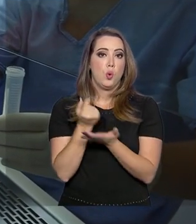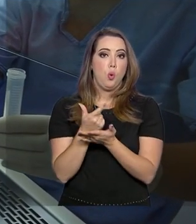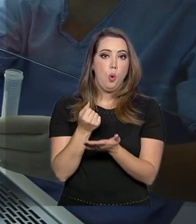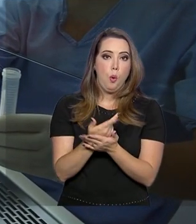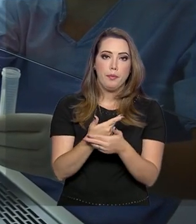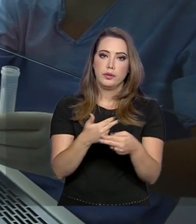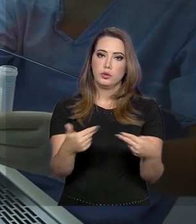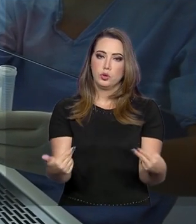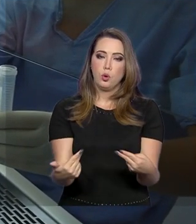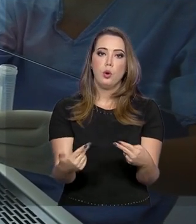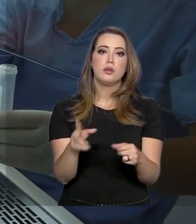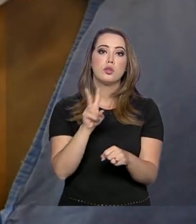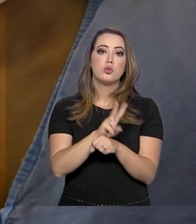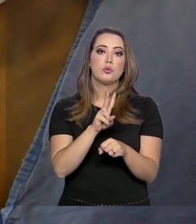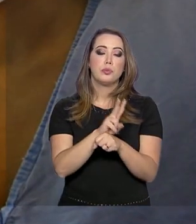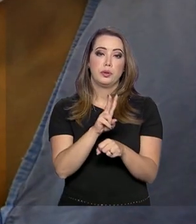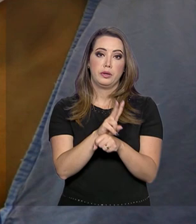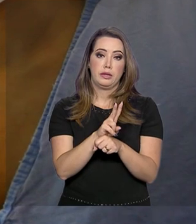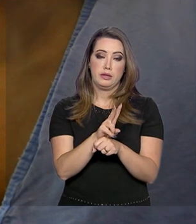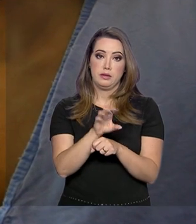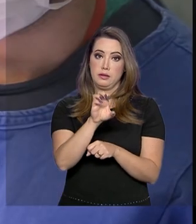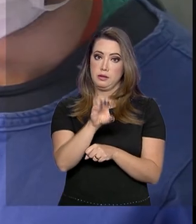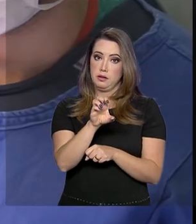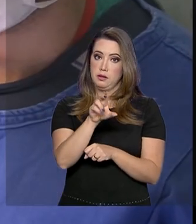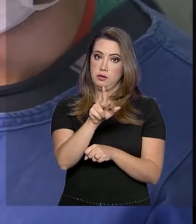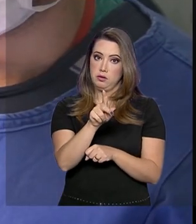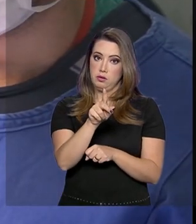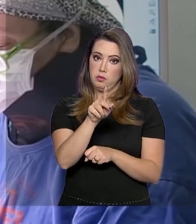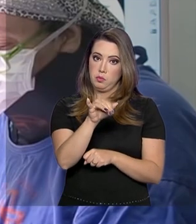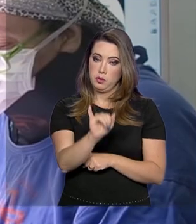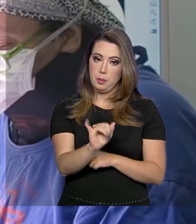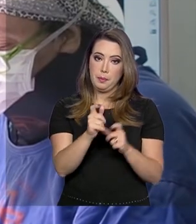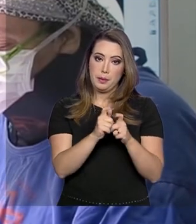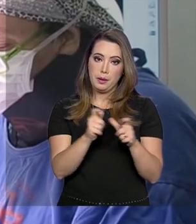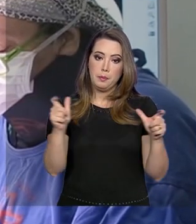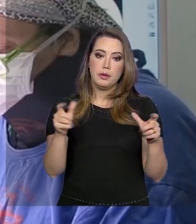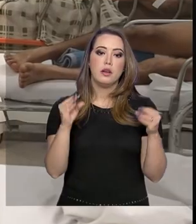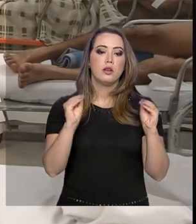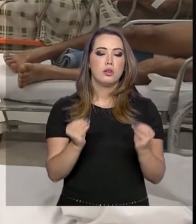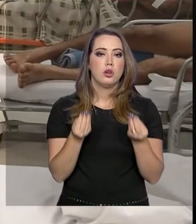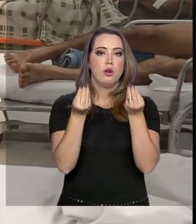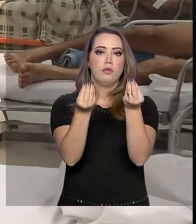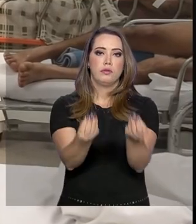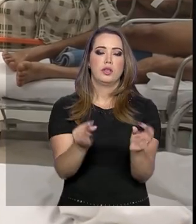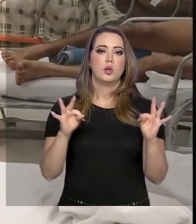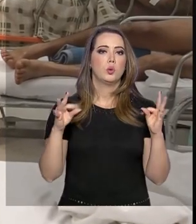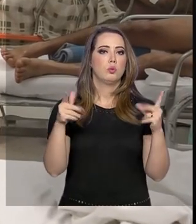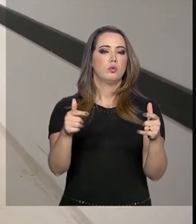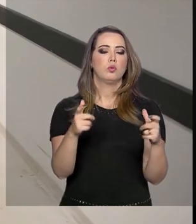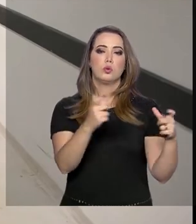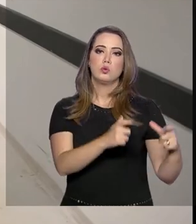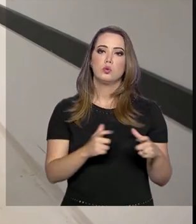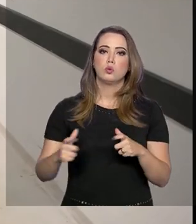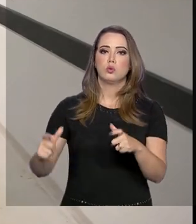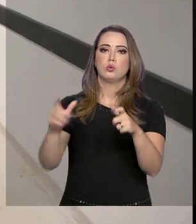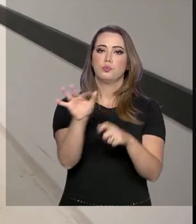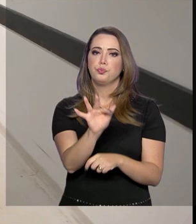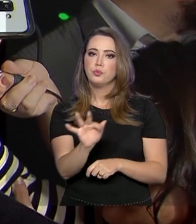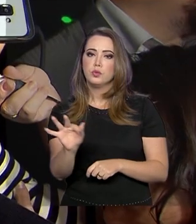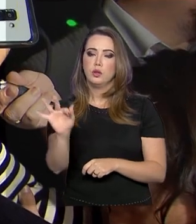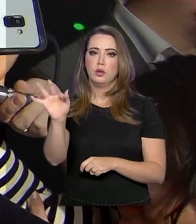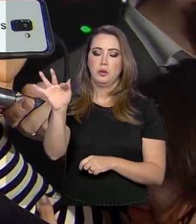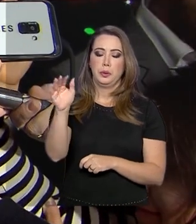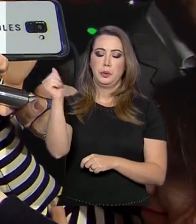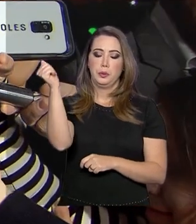equipamentos de proteção individual para ampliar os estoques já disponíveis em todas as unidades da federação.